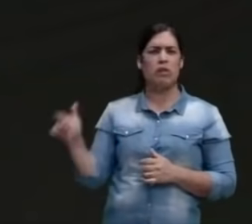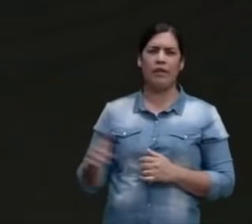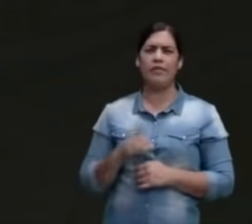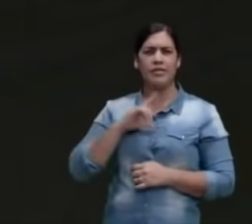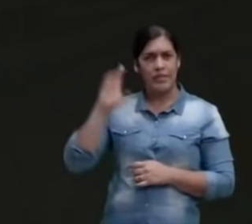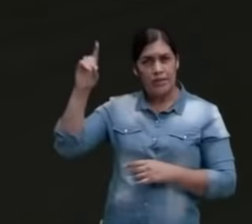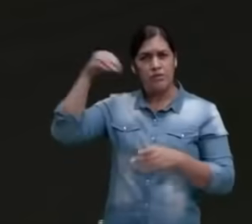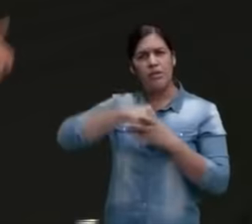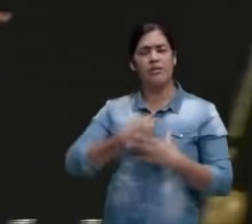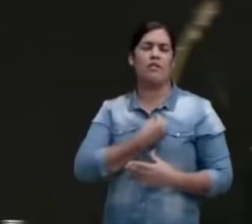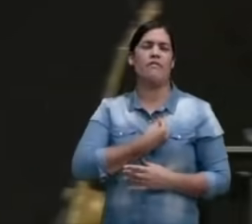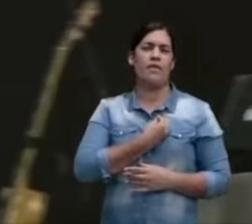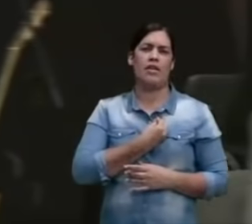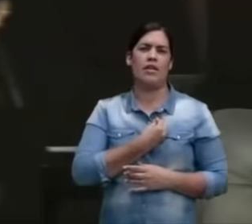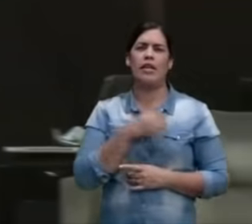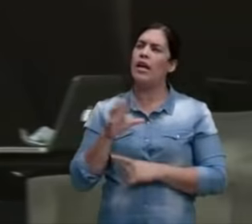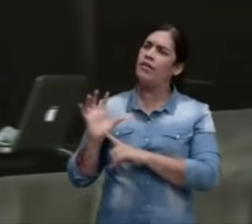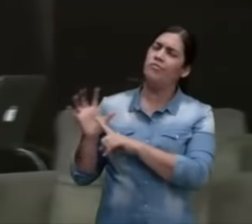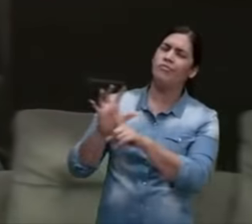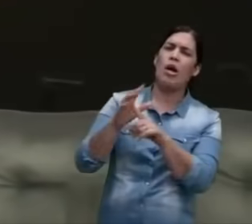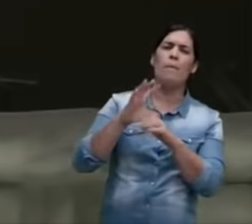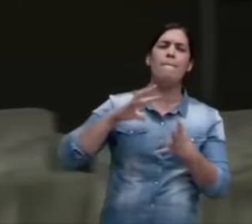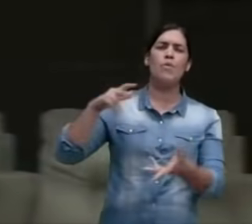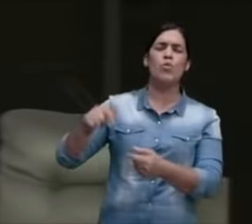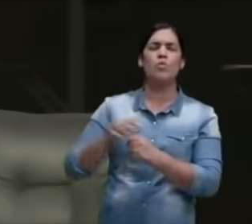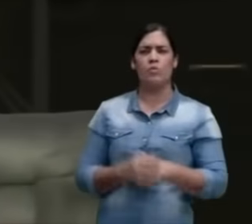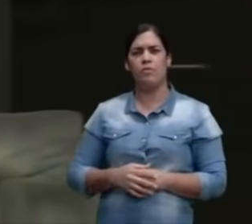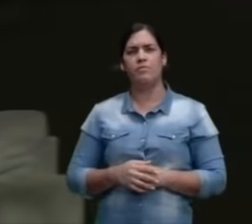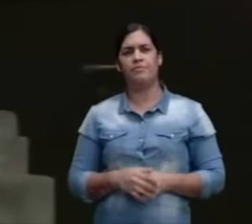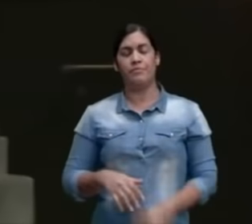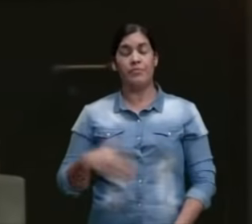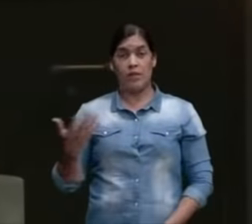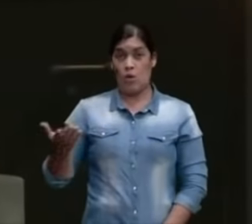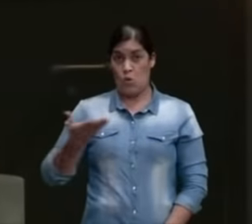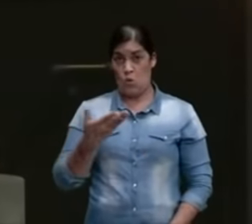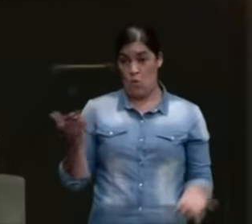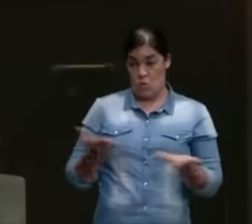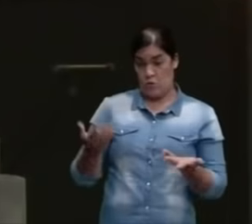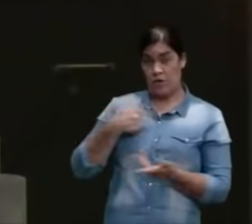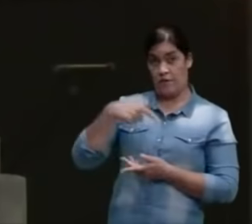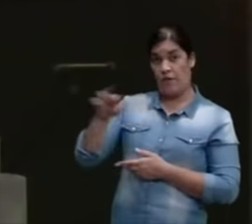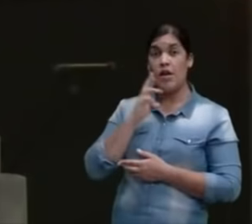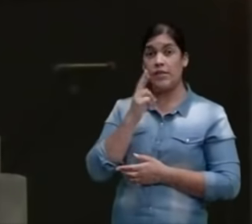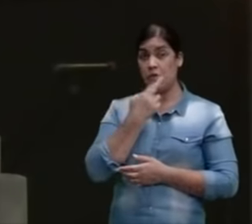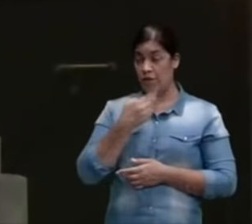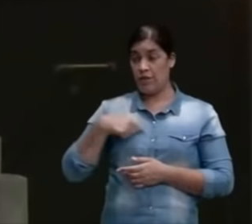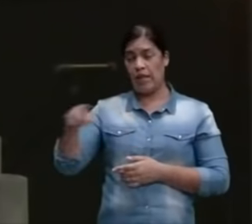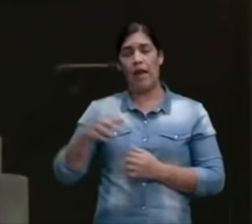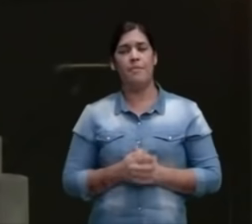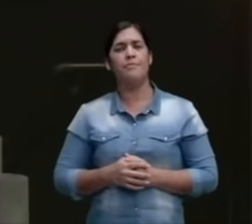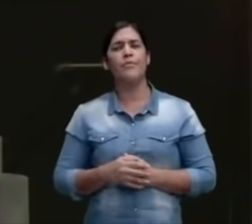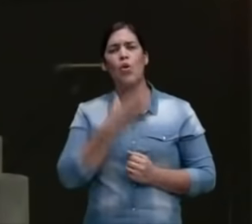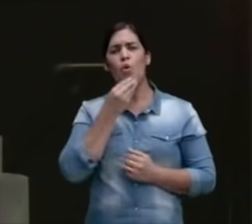e ele comunicando com o mundo, né? Hoje nós estamos num restaurante, chegamos lá, o rapaz lá